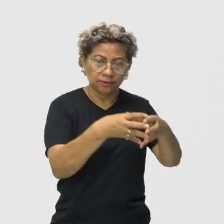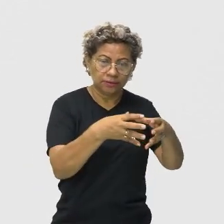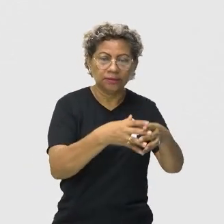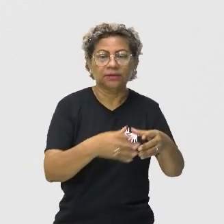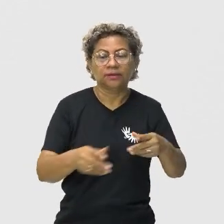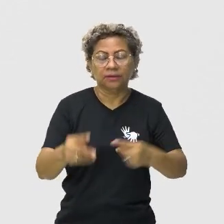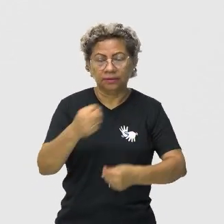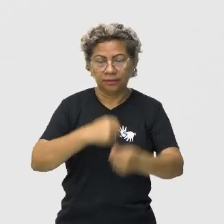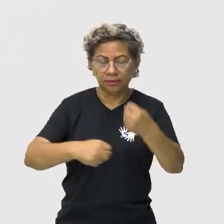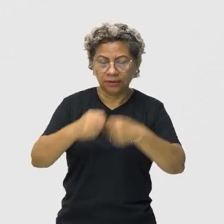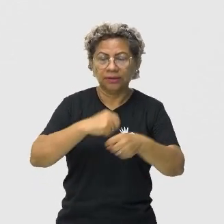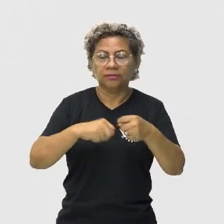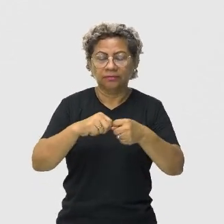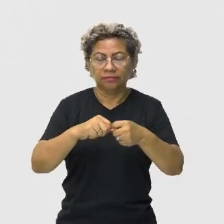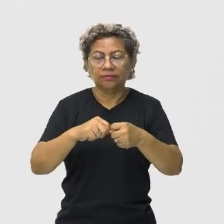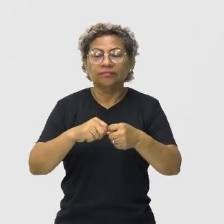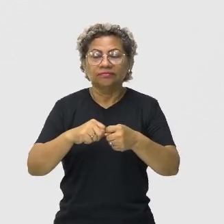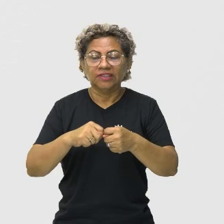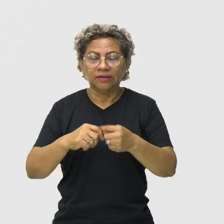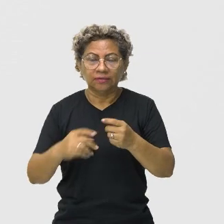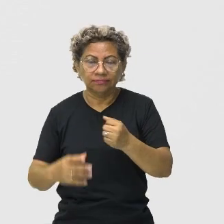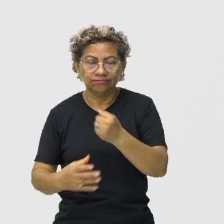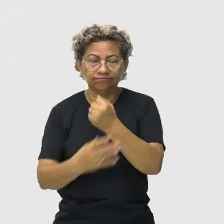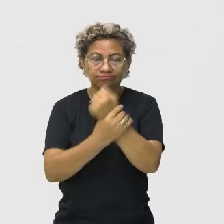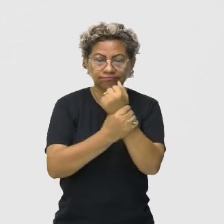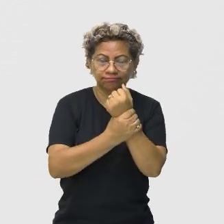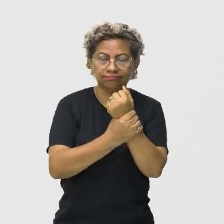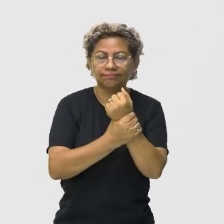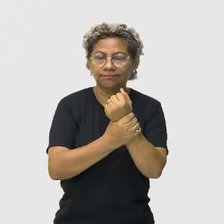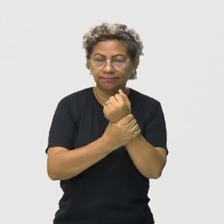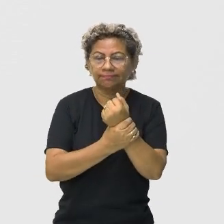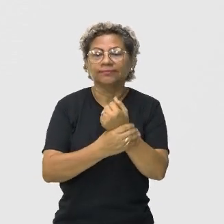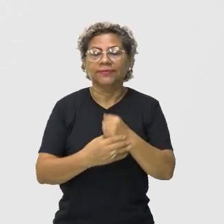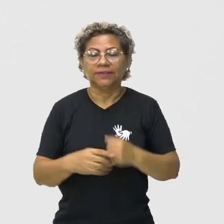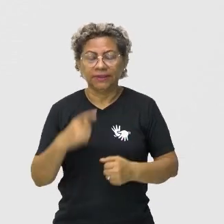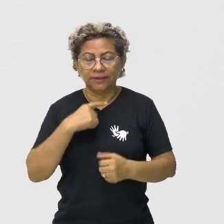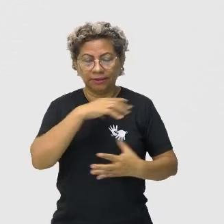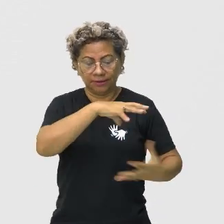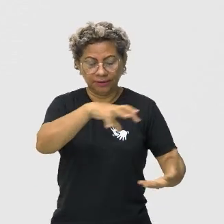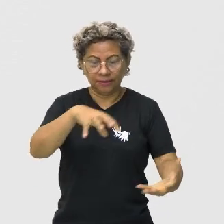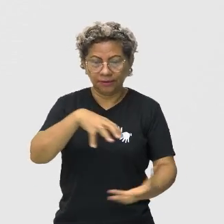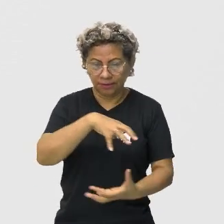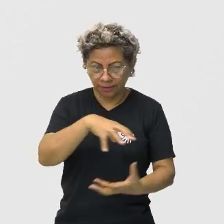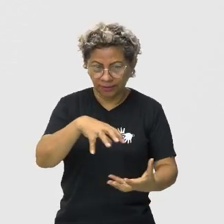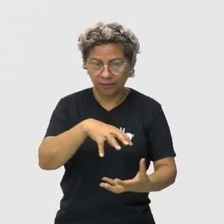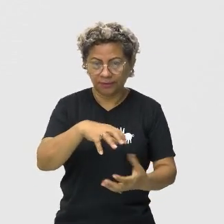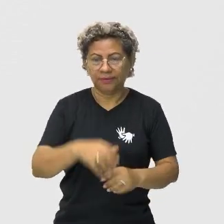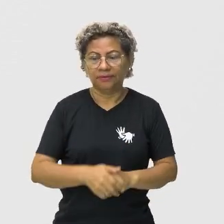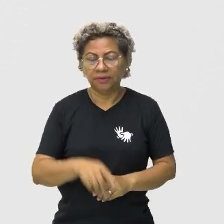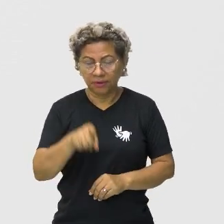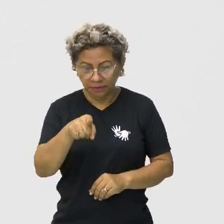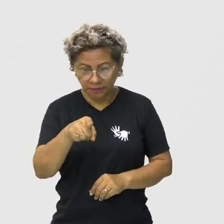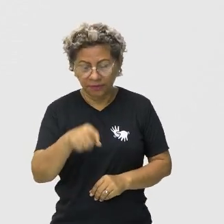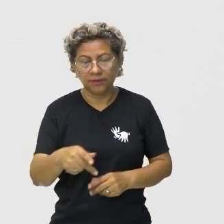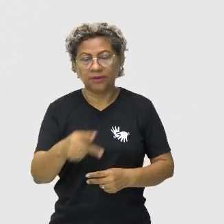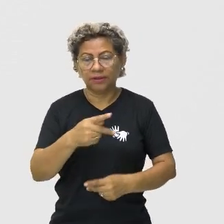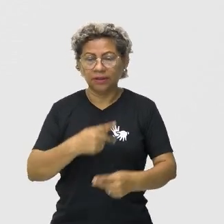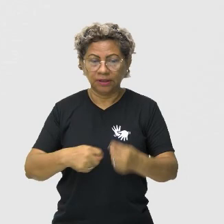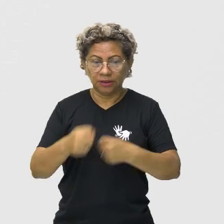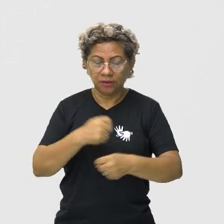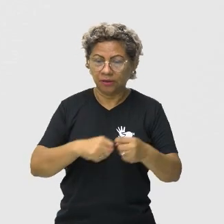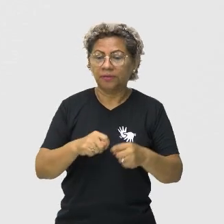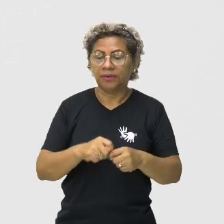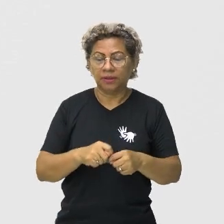para o fortalecimento e expansão econômica no mundo globalizado. E quero saber de vocês quais os